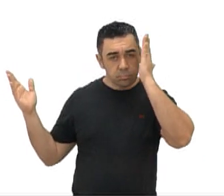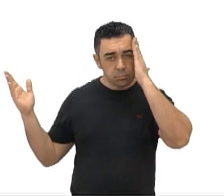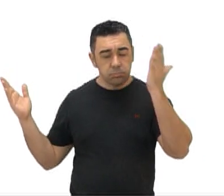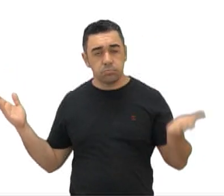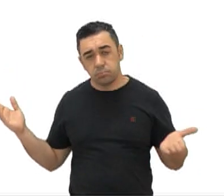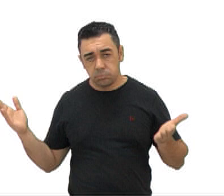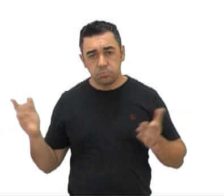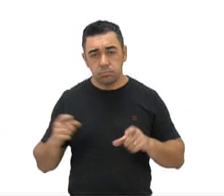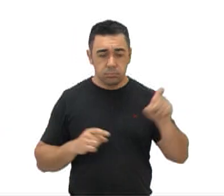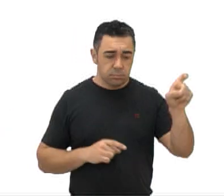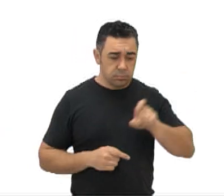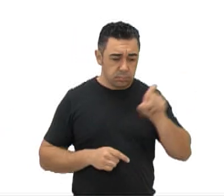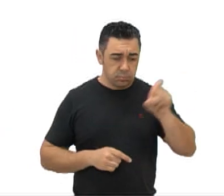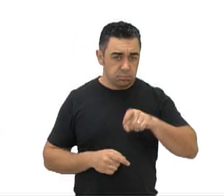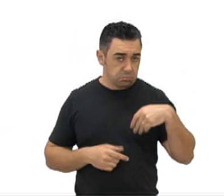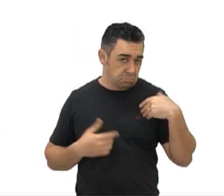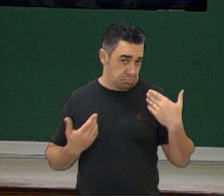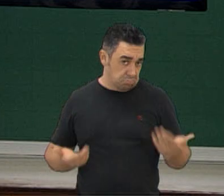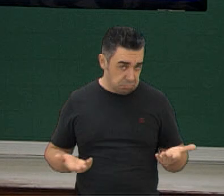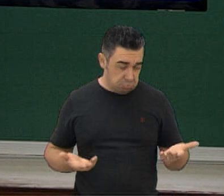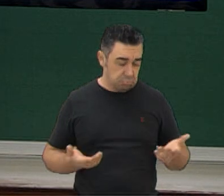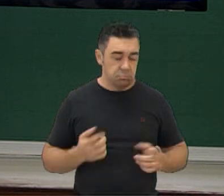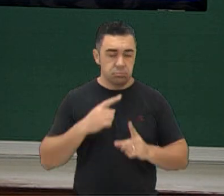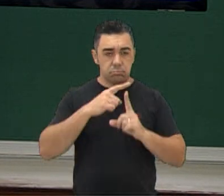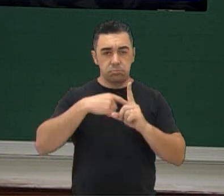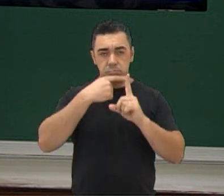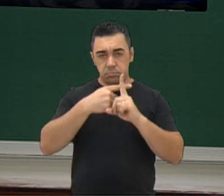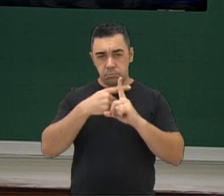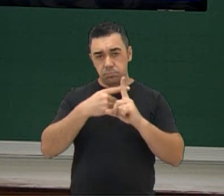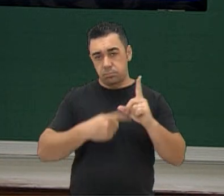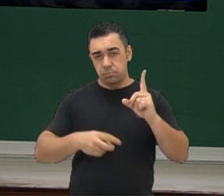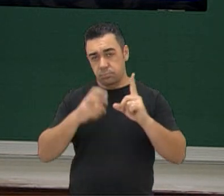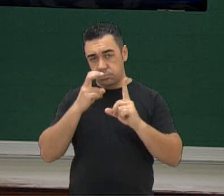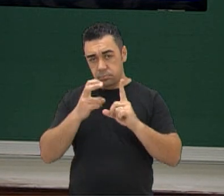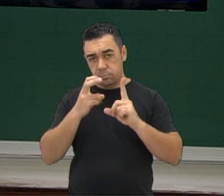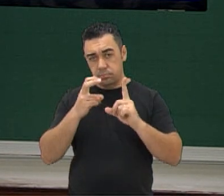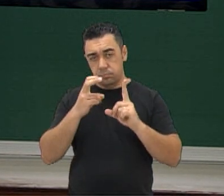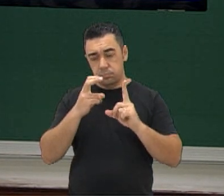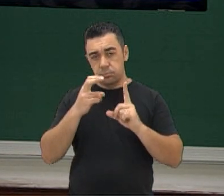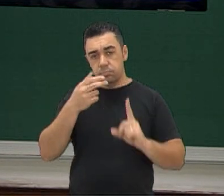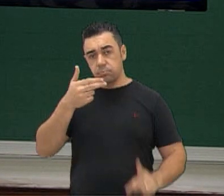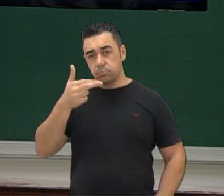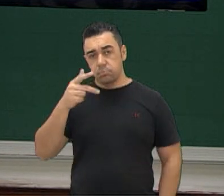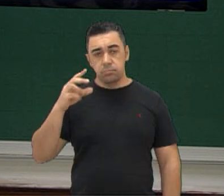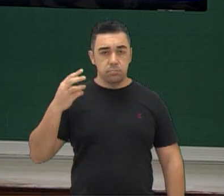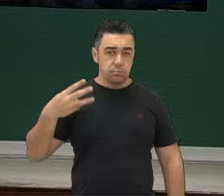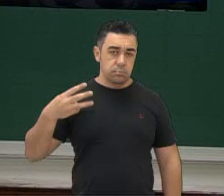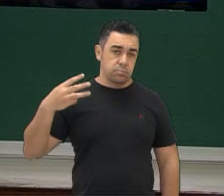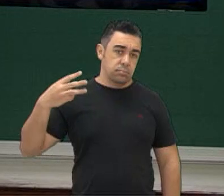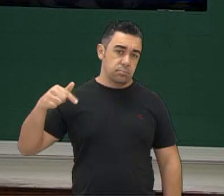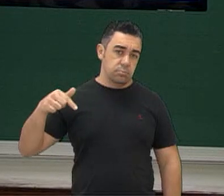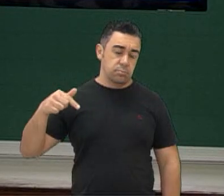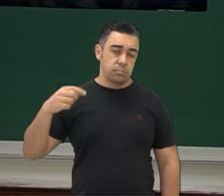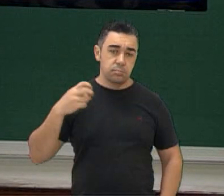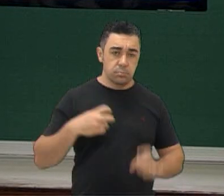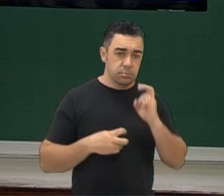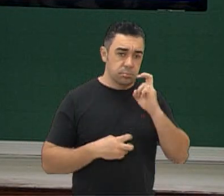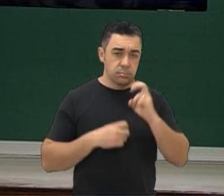que a gente quer identificar vai ser representado por x. Mais 5, ele está falando daqui a 5